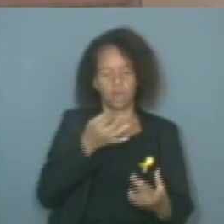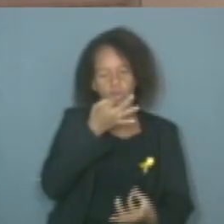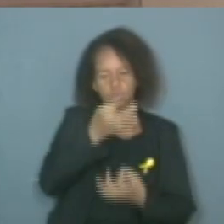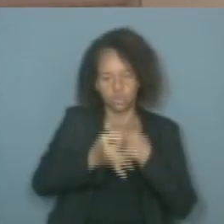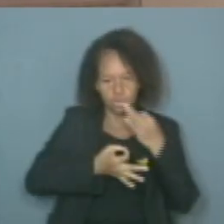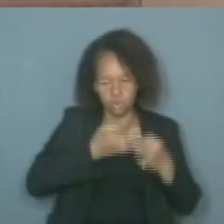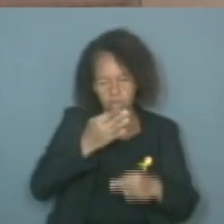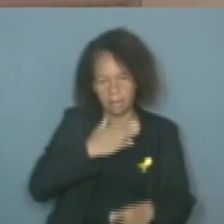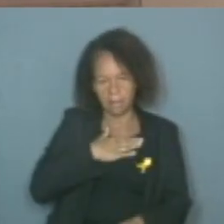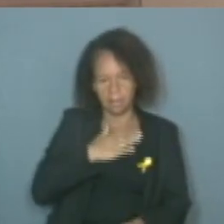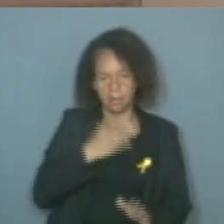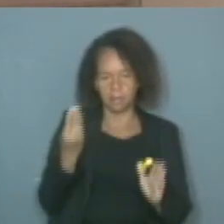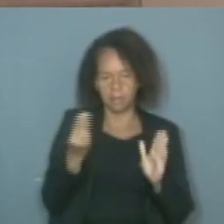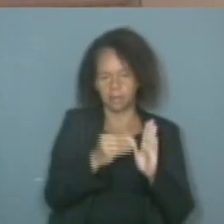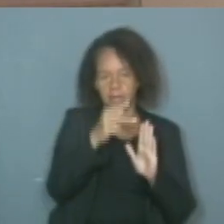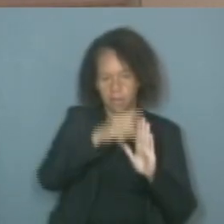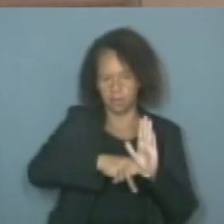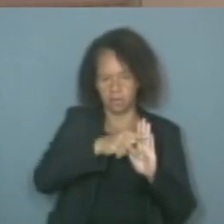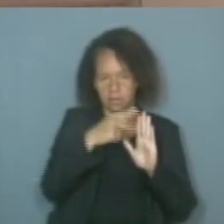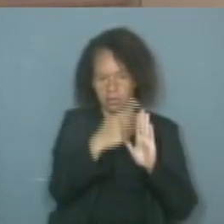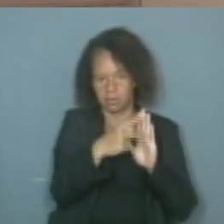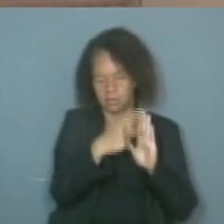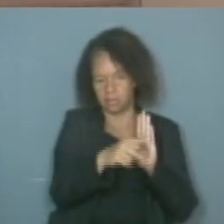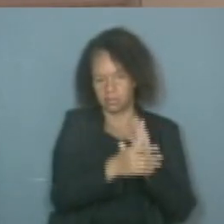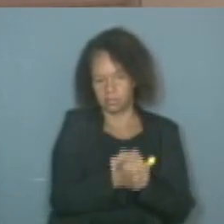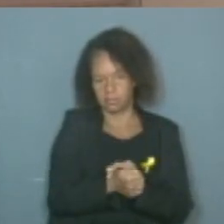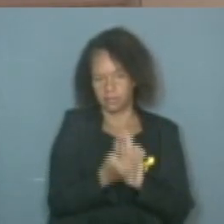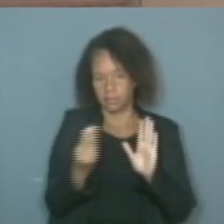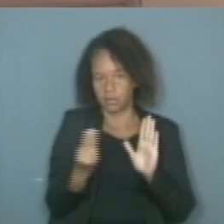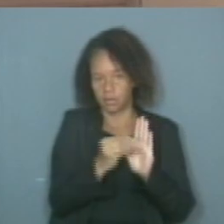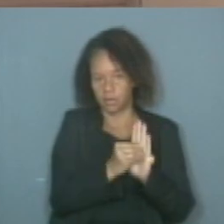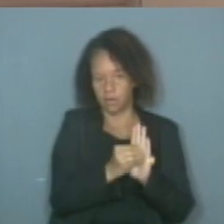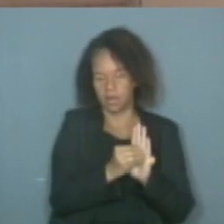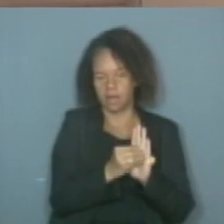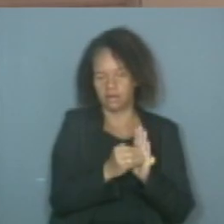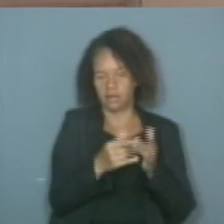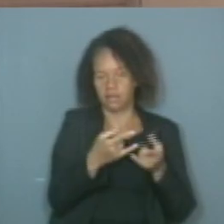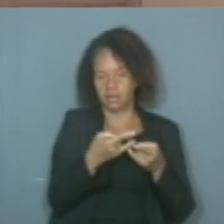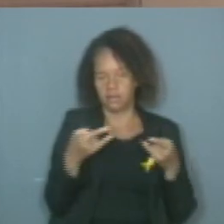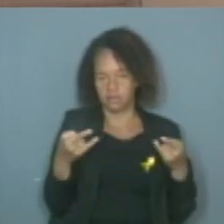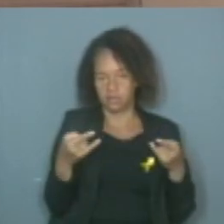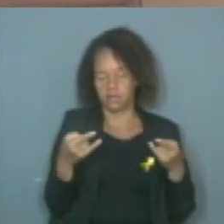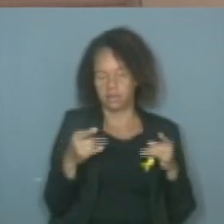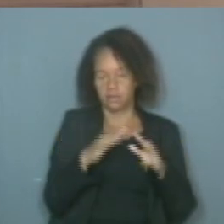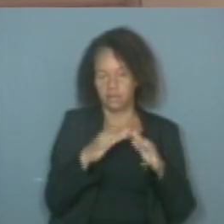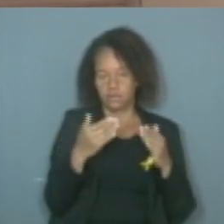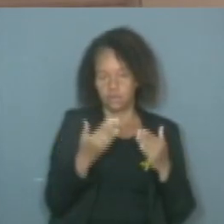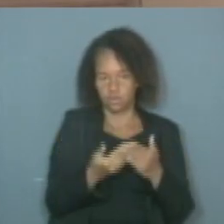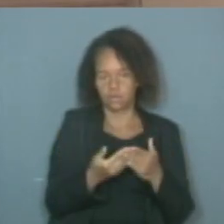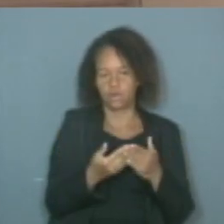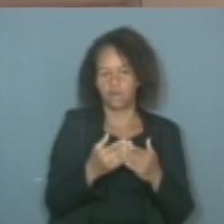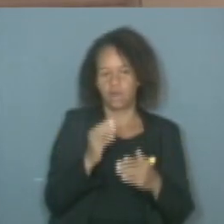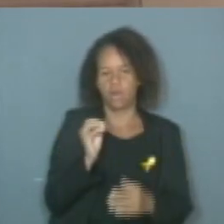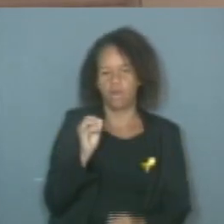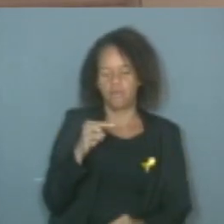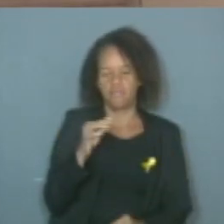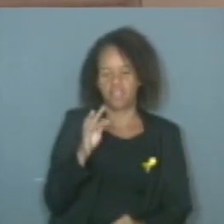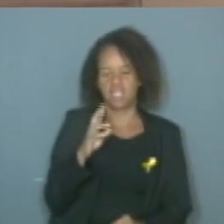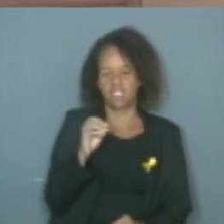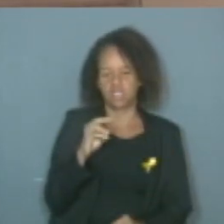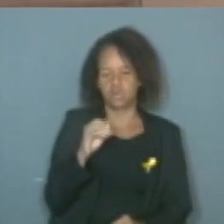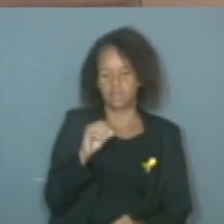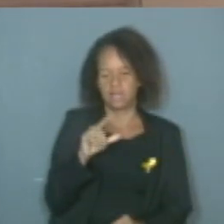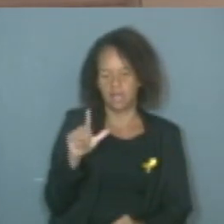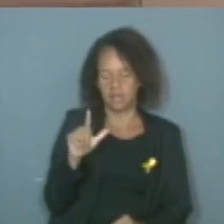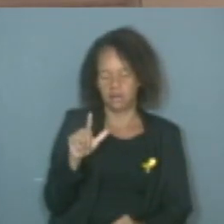minha. Porque no projeto original de Vossa Excelência, a gente colocava em xeque as escolas confessionais. Mas